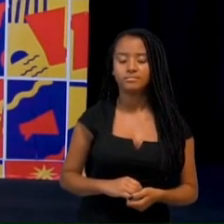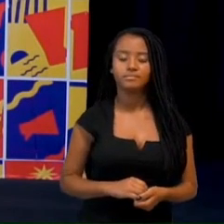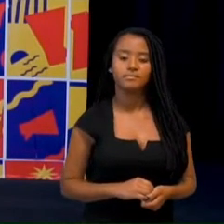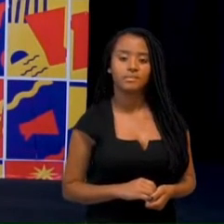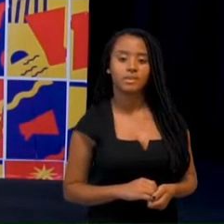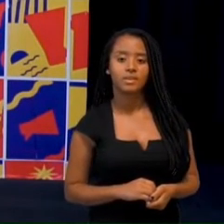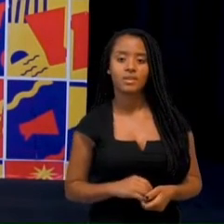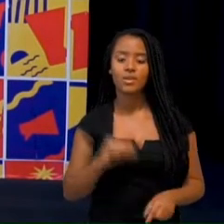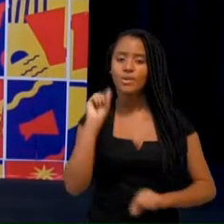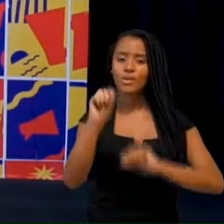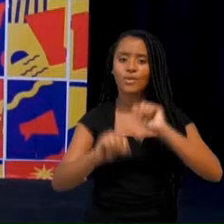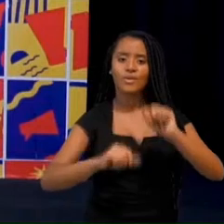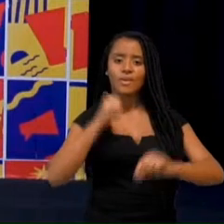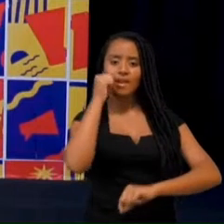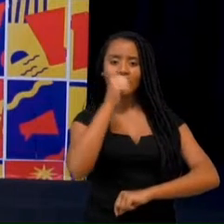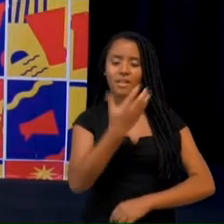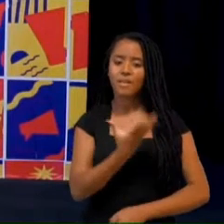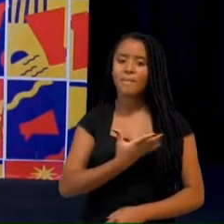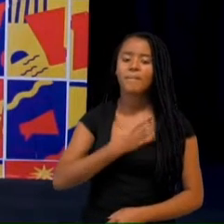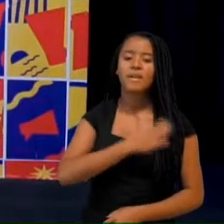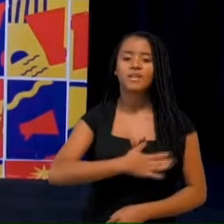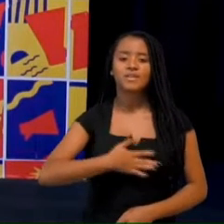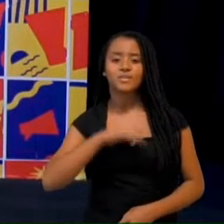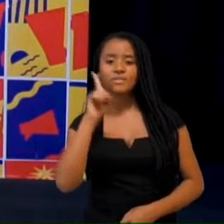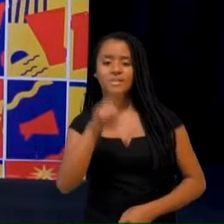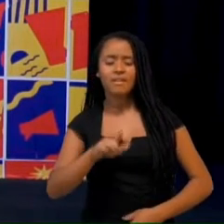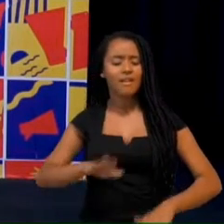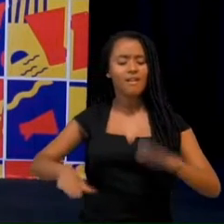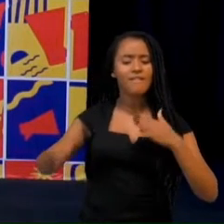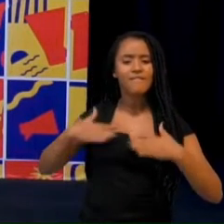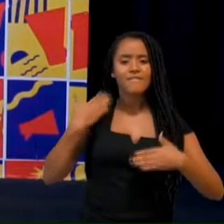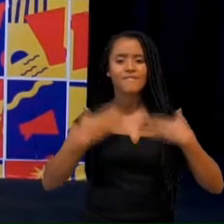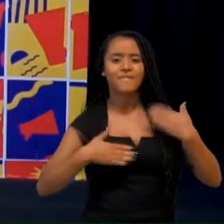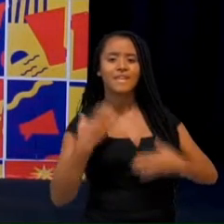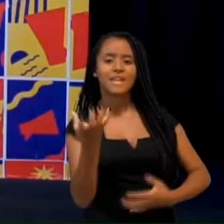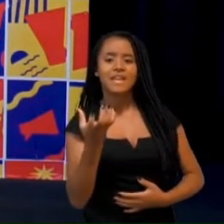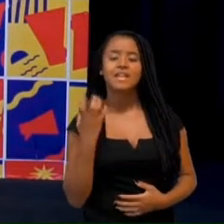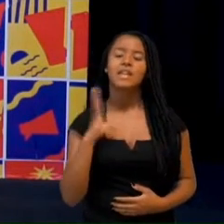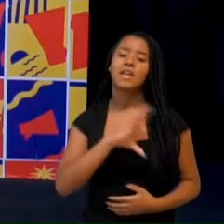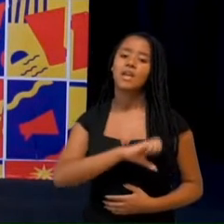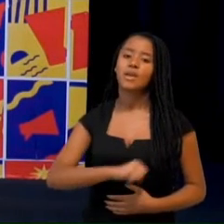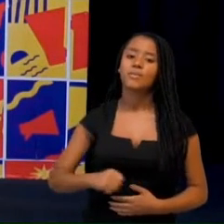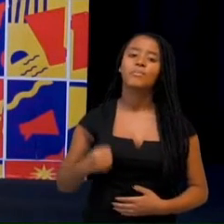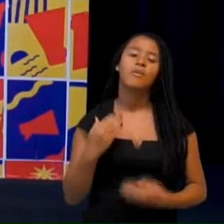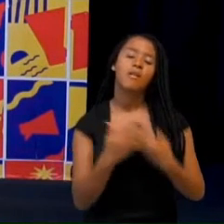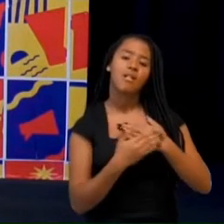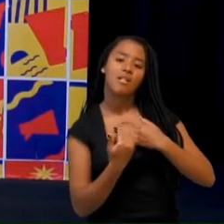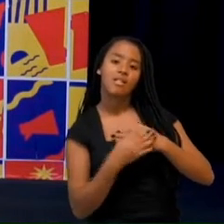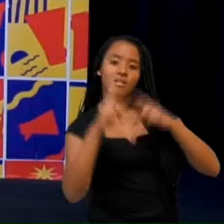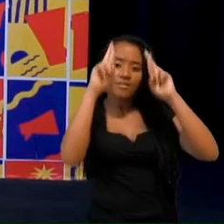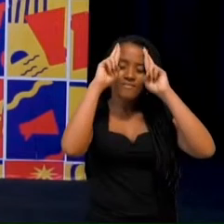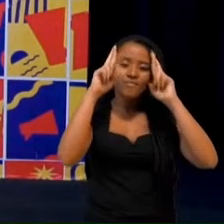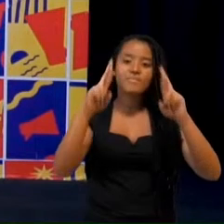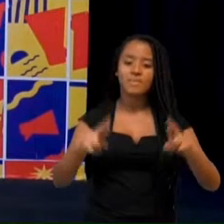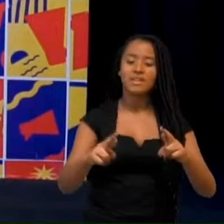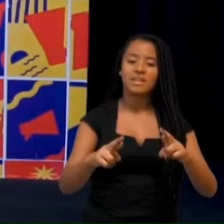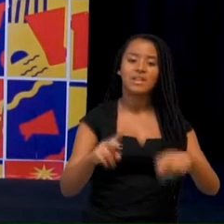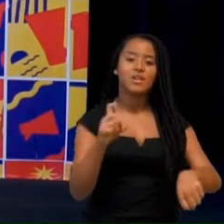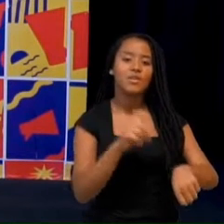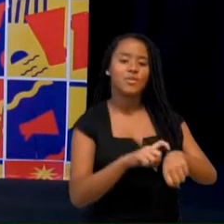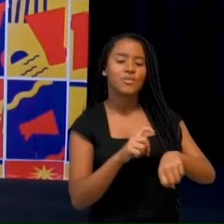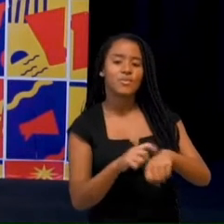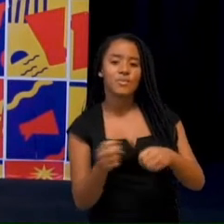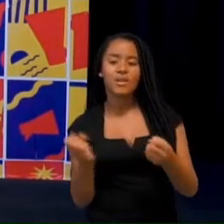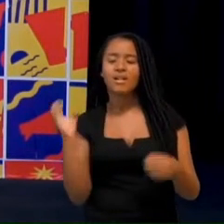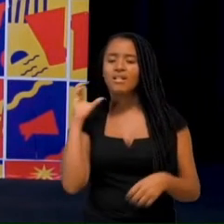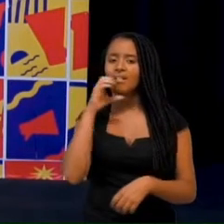porquê o que ela mais procura é se aventurar quer amor carinho e respeito o calor do momento agarrando e sem